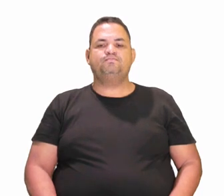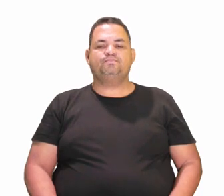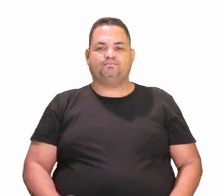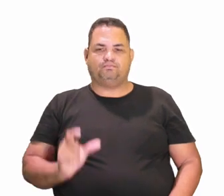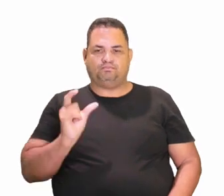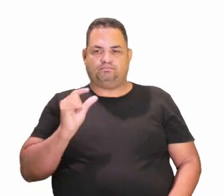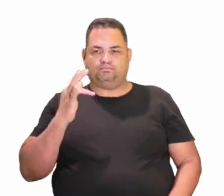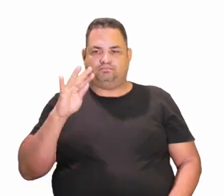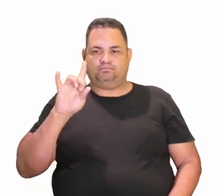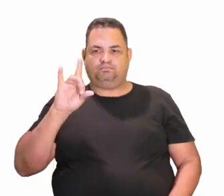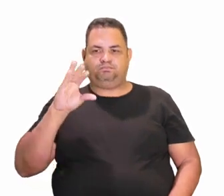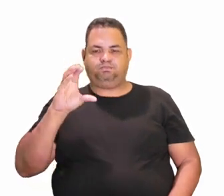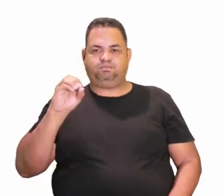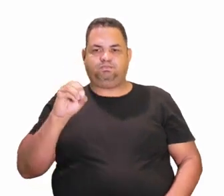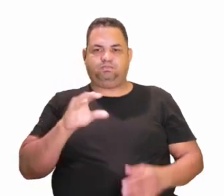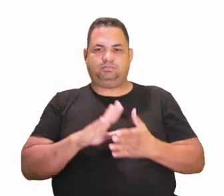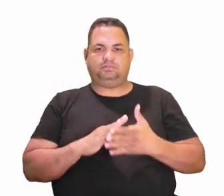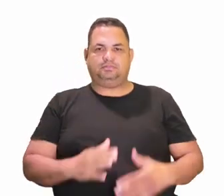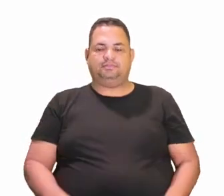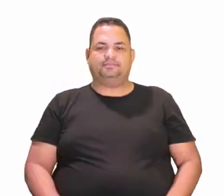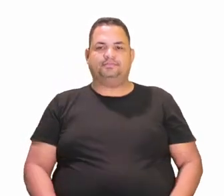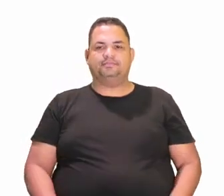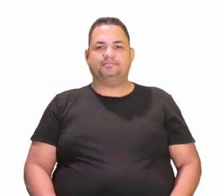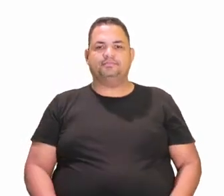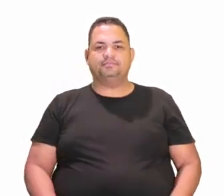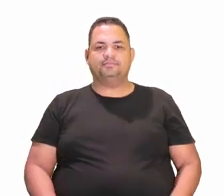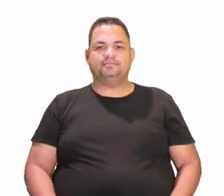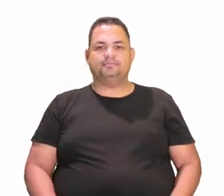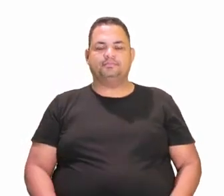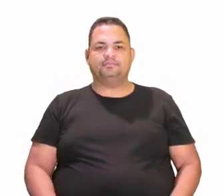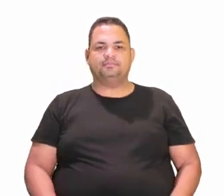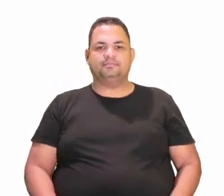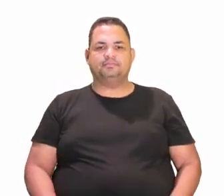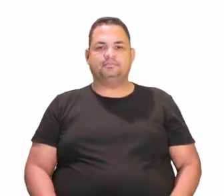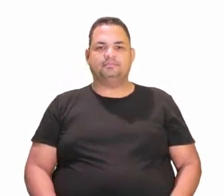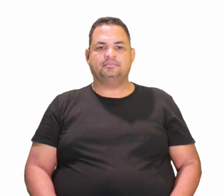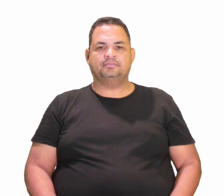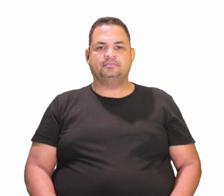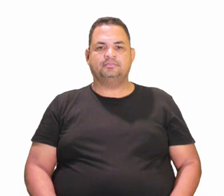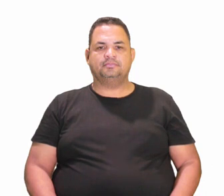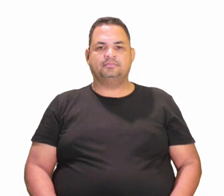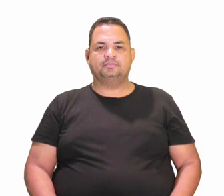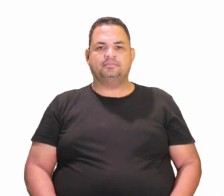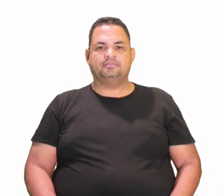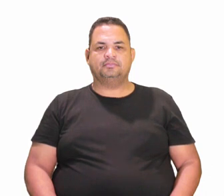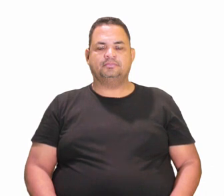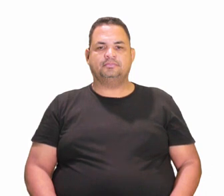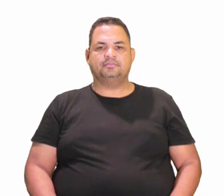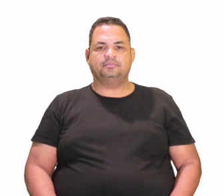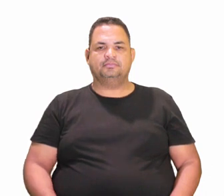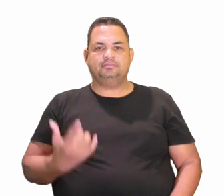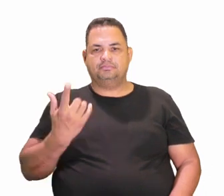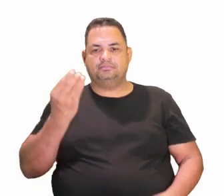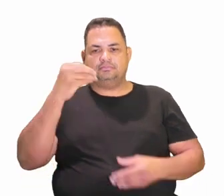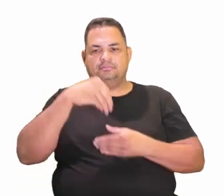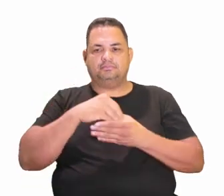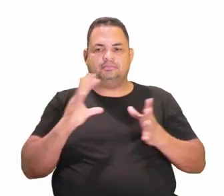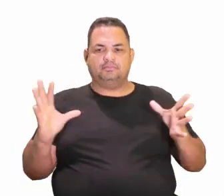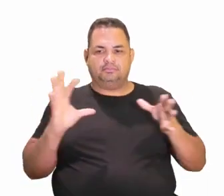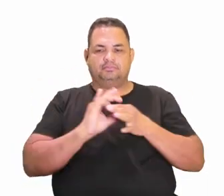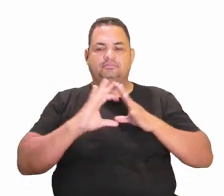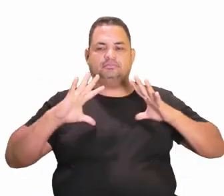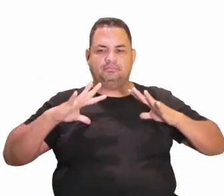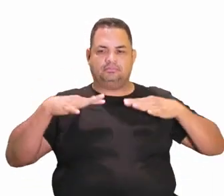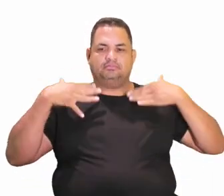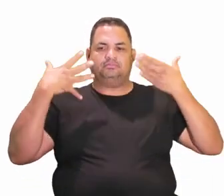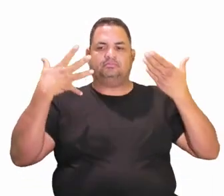feriado no inglês americano é vacation, beleza? Mas holiday, aqui nesse contexto de celebration, a gente